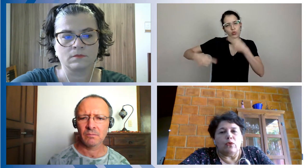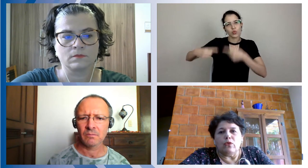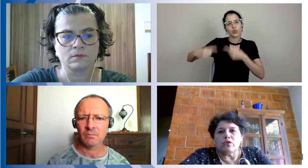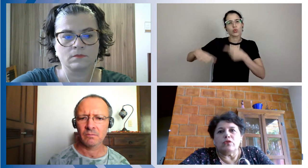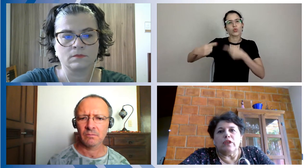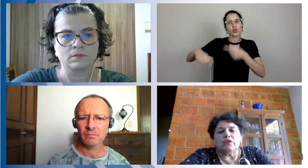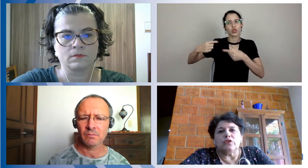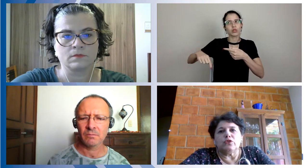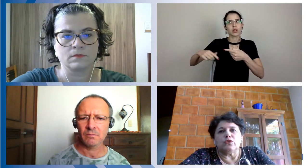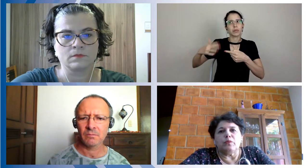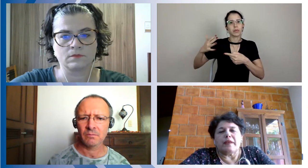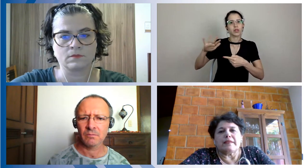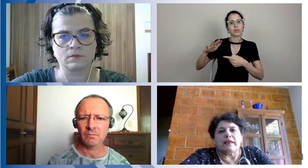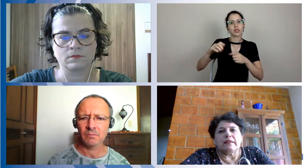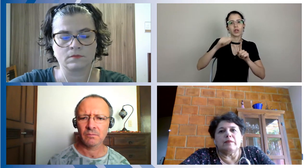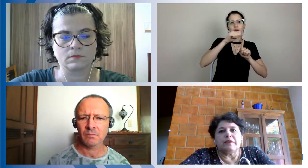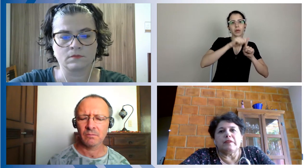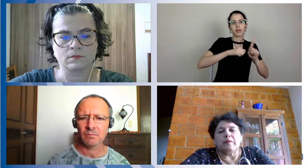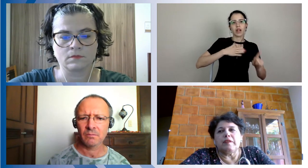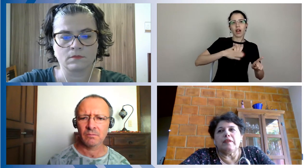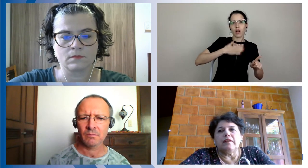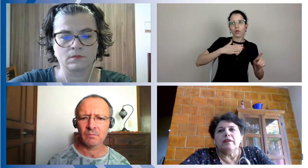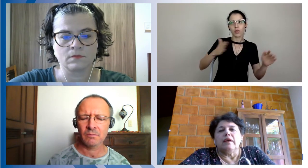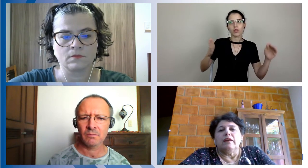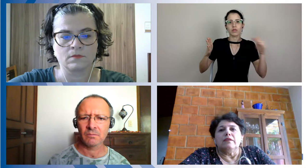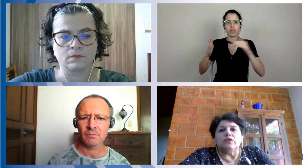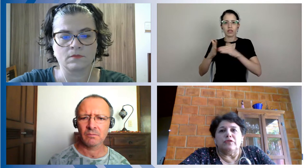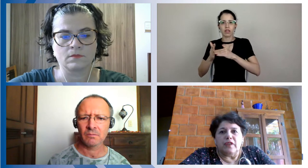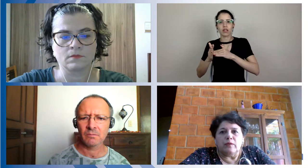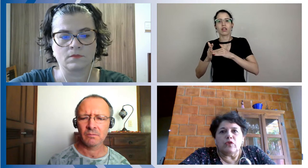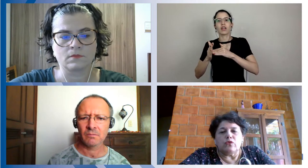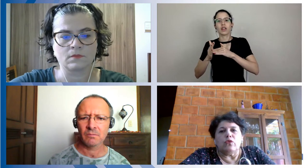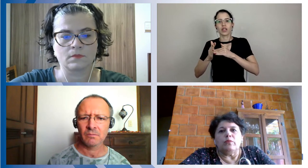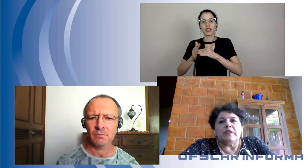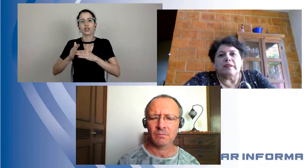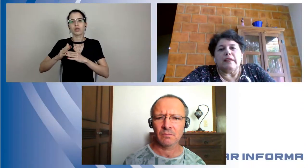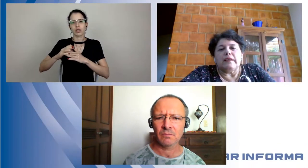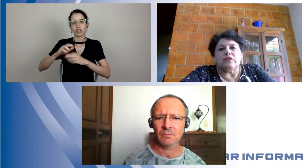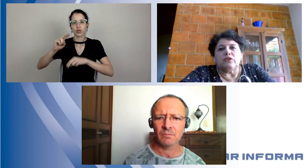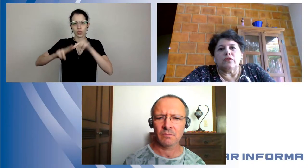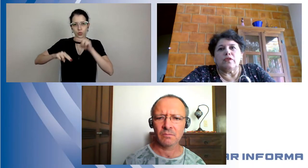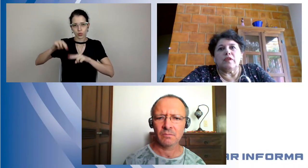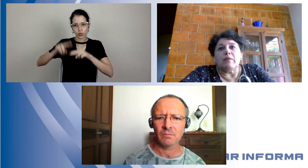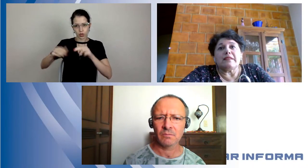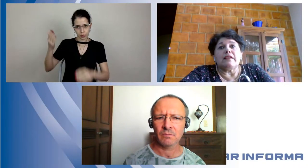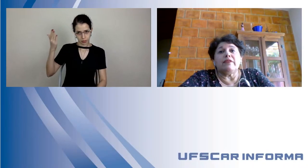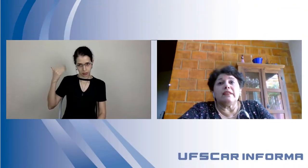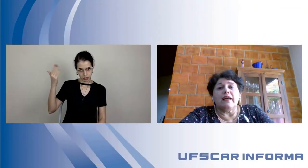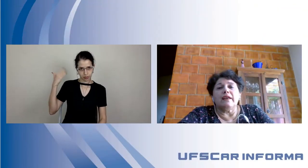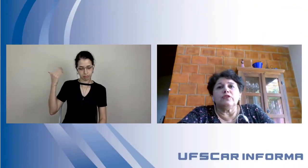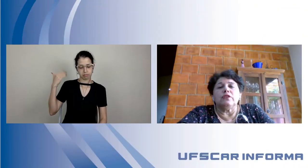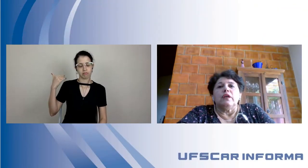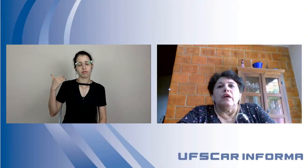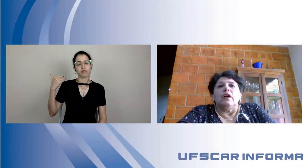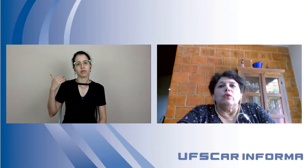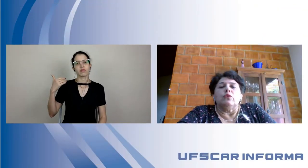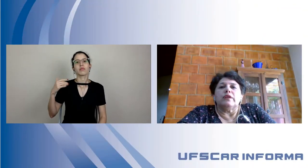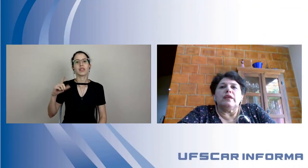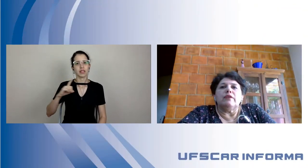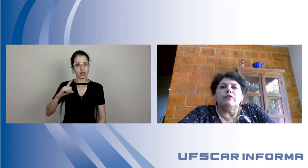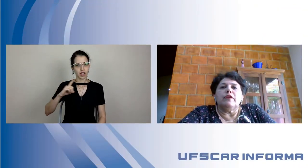desde agosto, desde junho passado, a pandemia, tivemos um comitê de discussão, mas, na verdade,